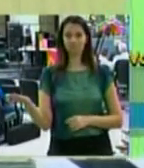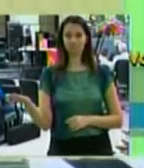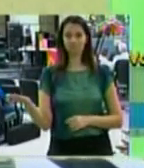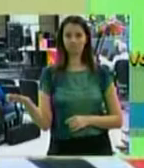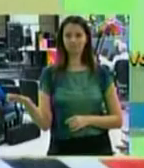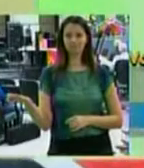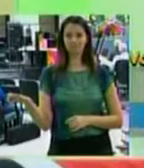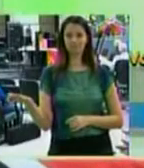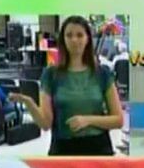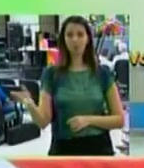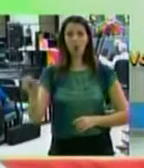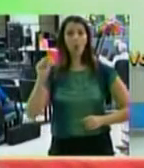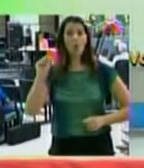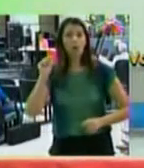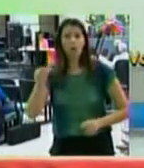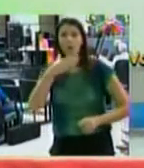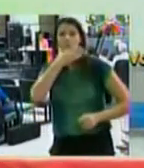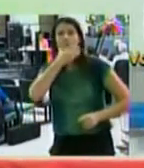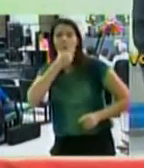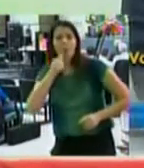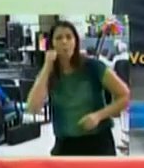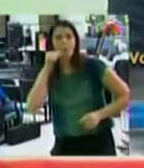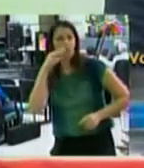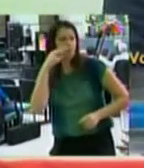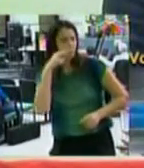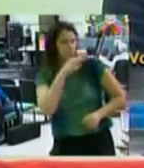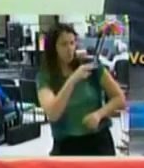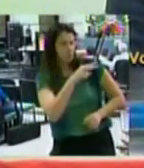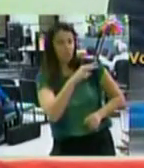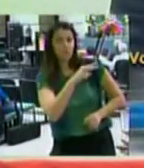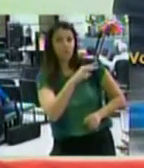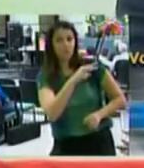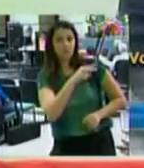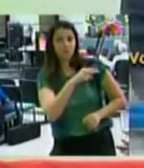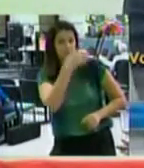Aquilo que perante os homens parece passar desapercebido, eu conheço.